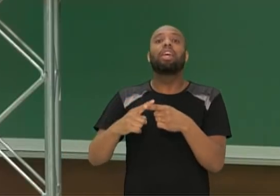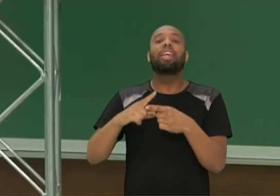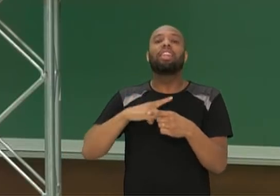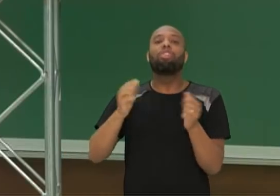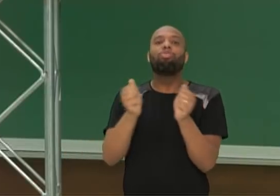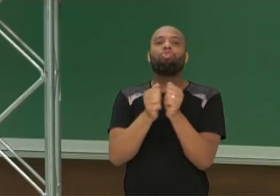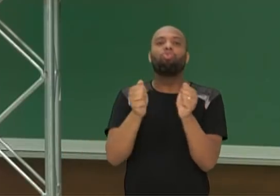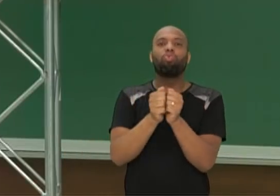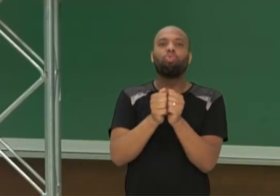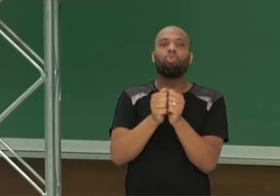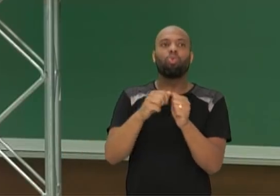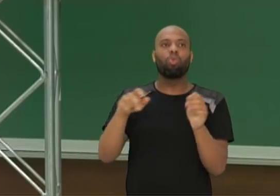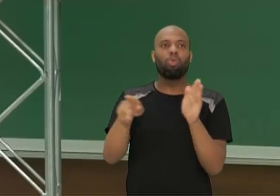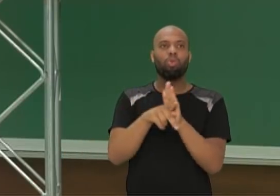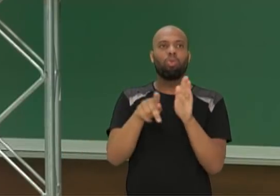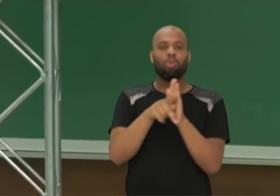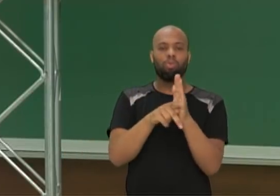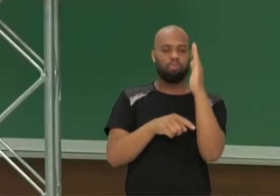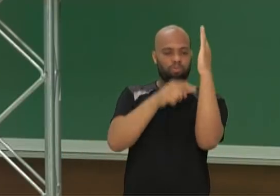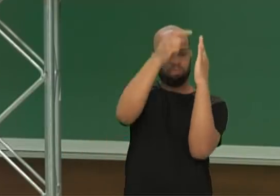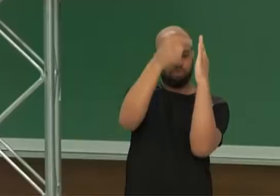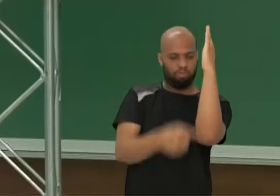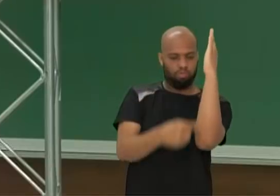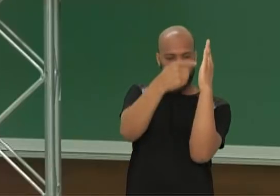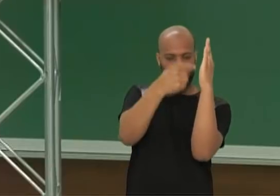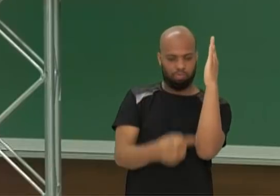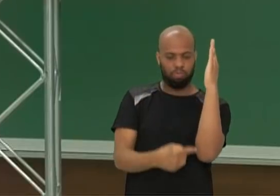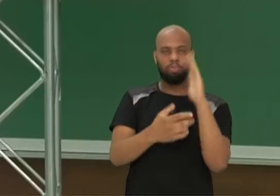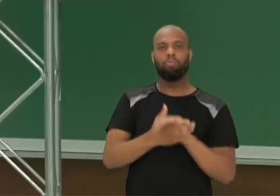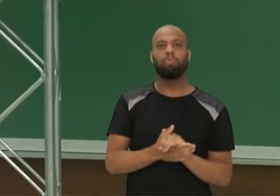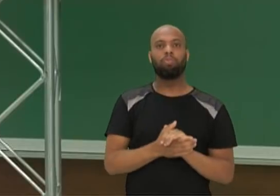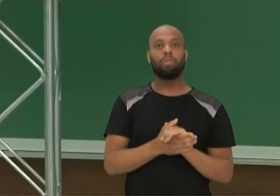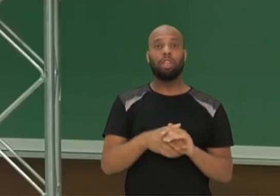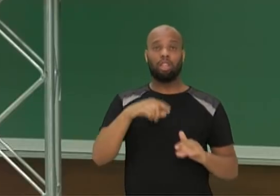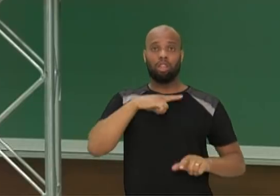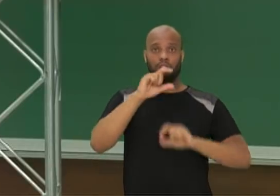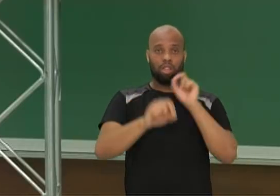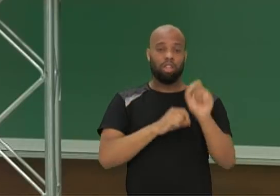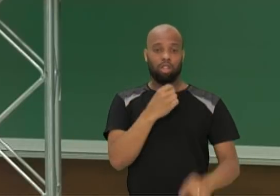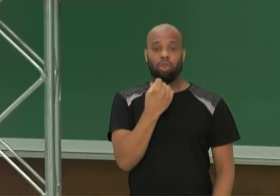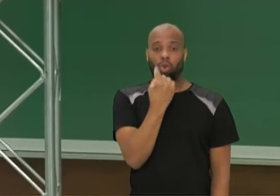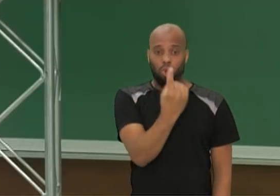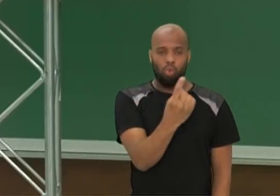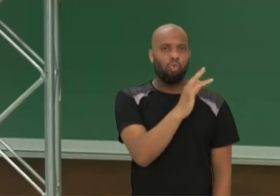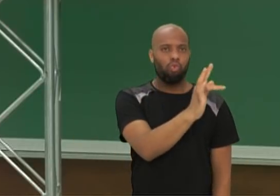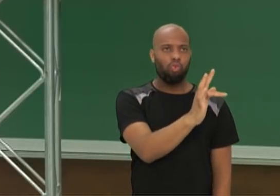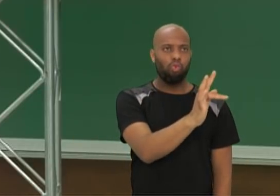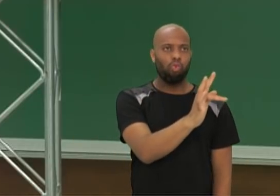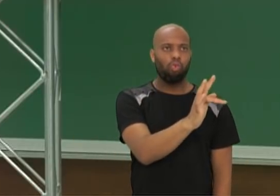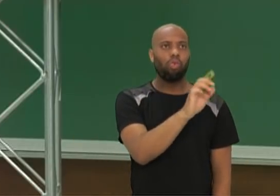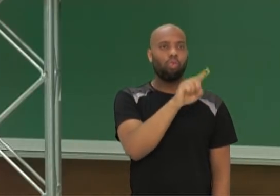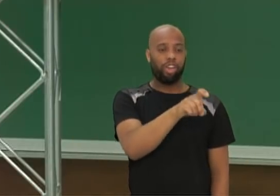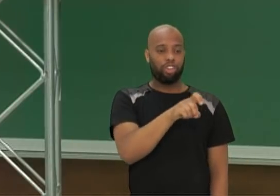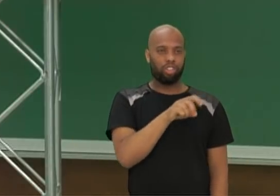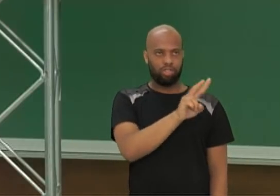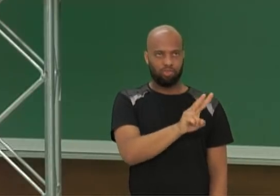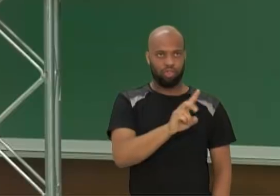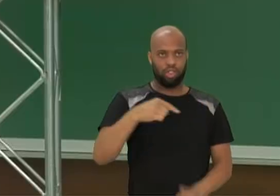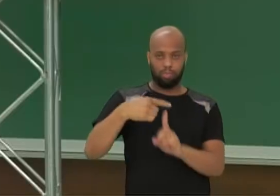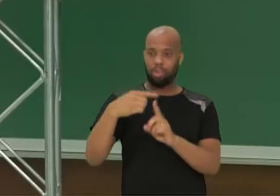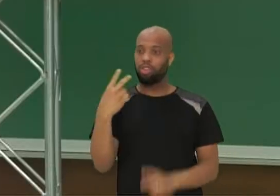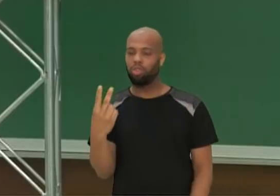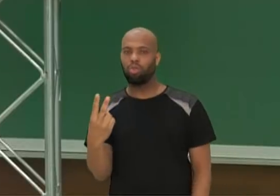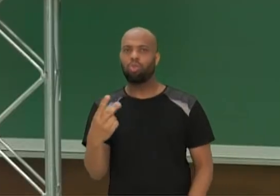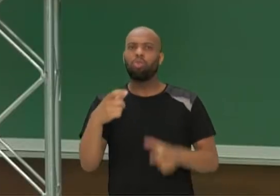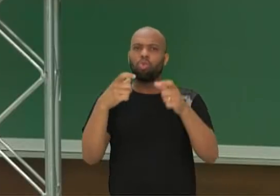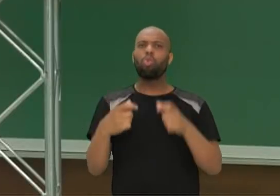eixo de simetria, tá? Então, aqui o foco vai ser o quê? 1, da onde que eu tirei esse 1? X do vértice, mais 2.